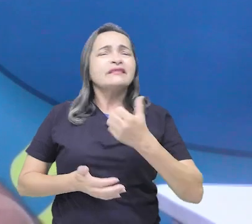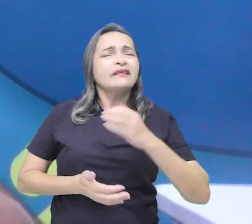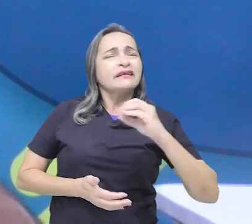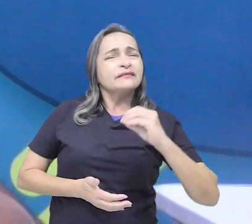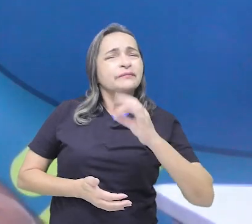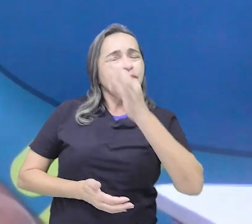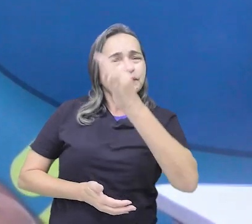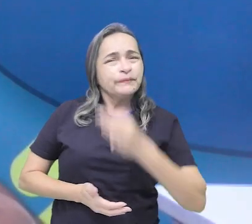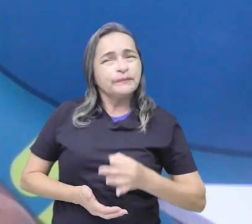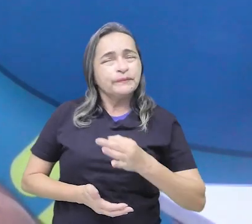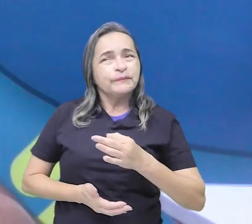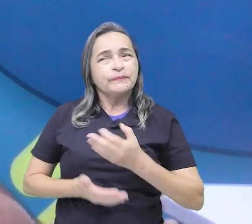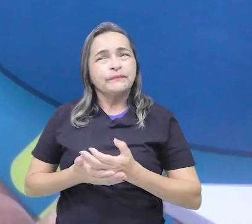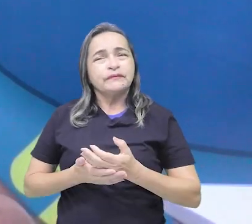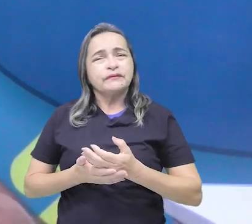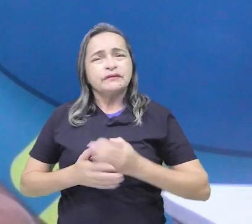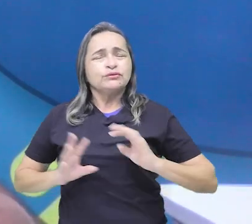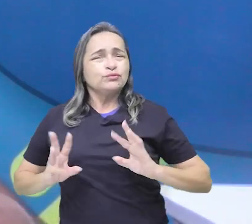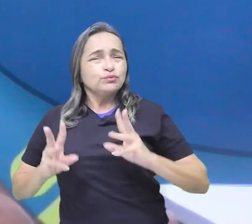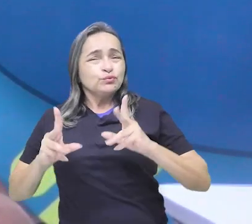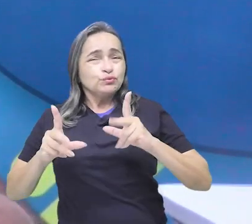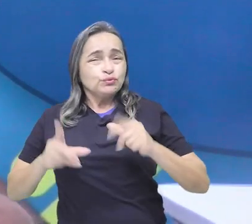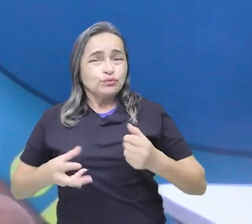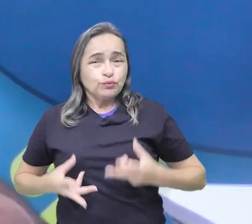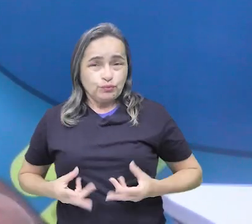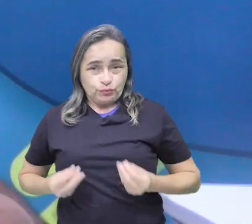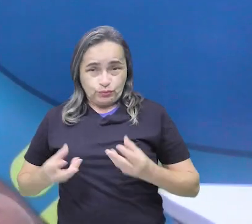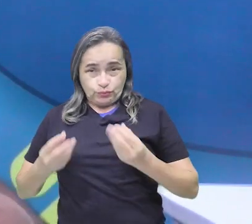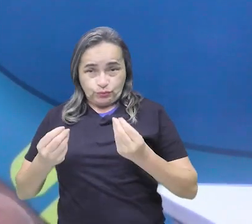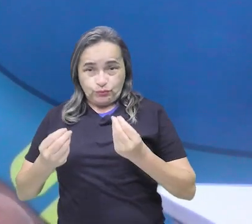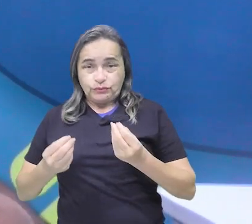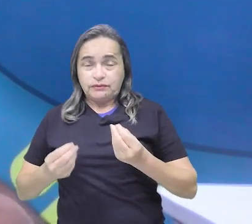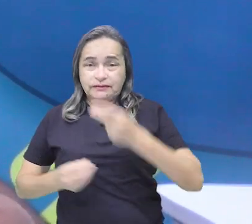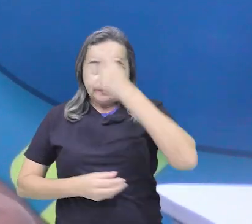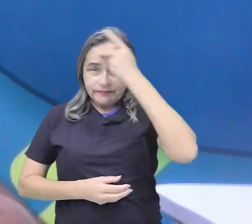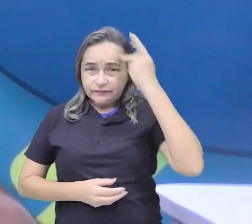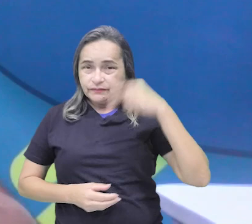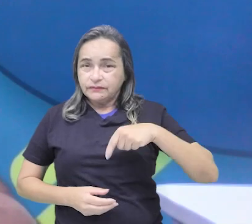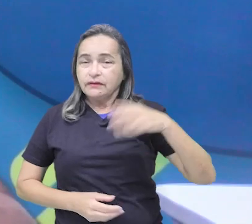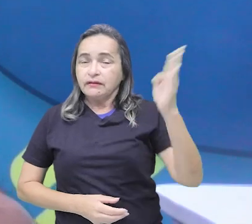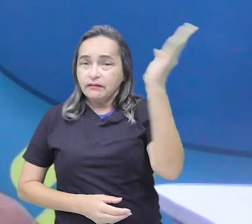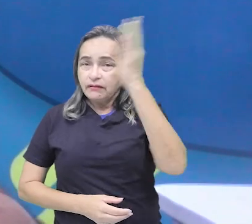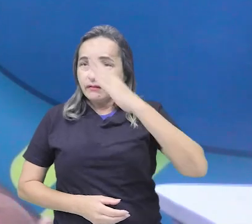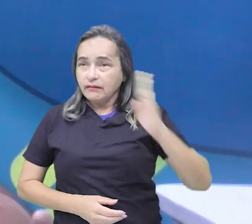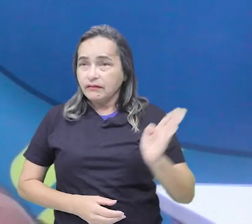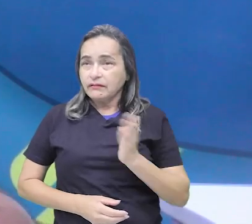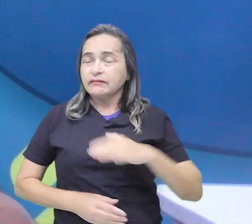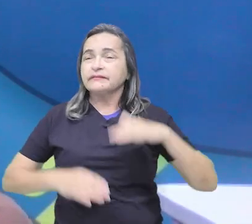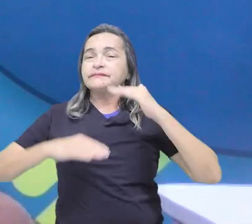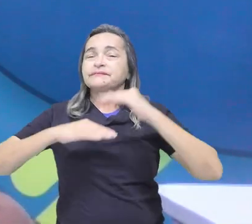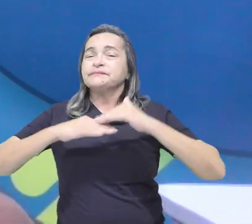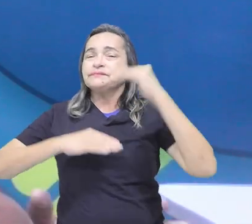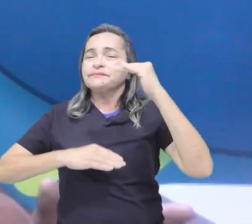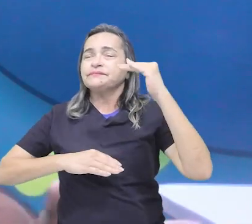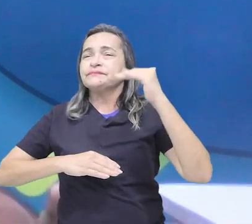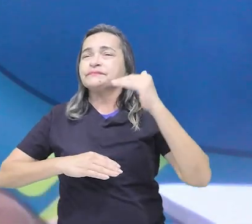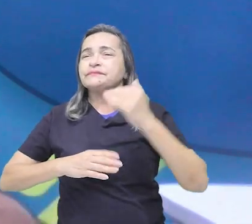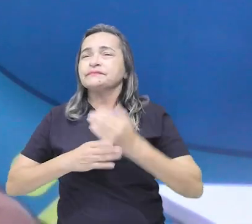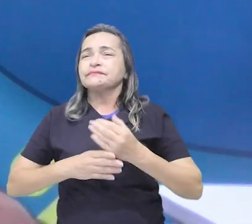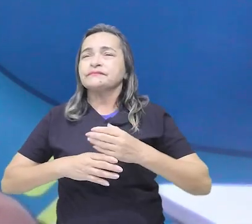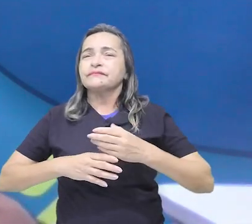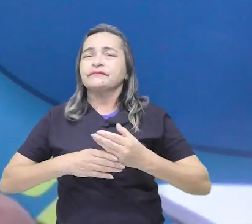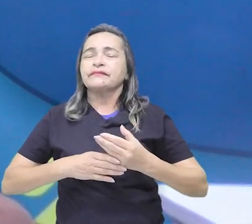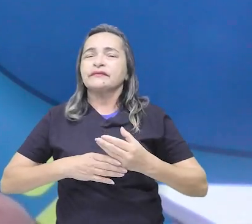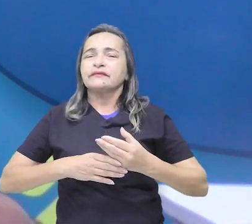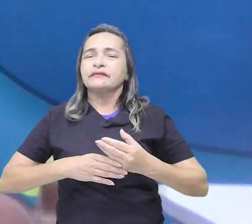10% na totalidade de todos os cânceres que acomete a população brasileira, né? Acima disso estaria, em primeiro lugar, o câncer não melanoma